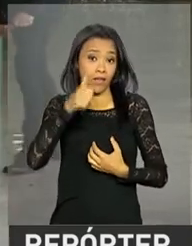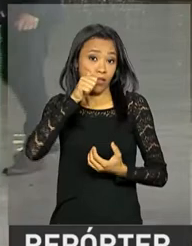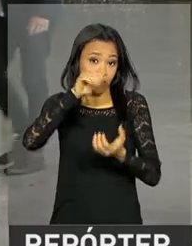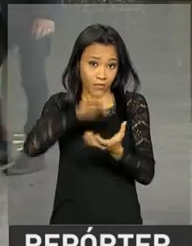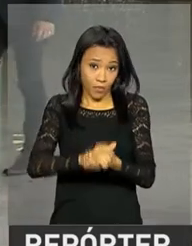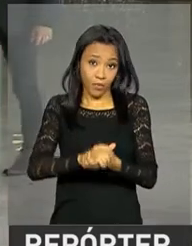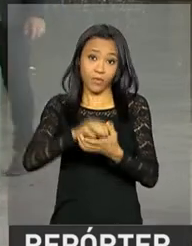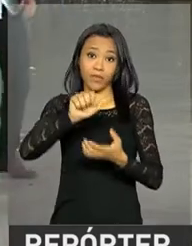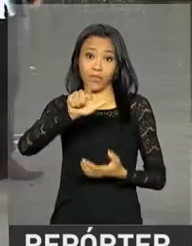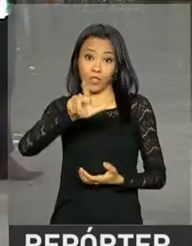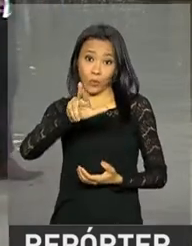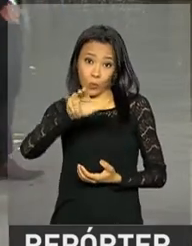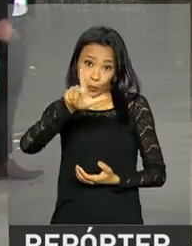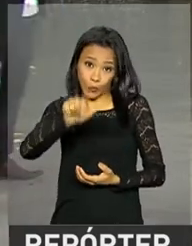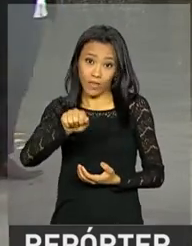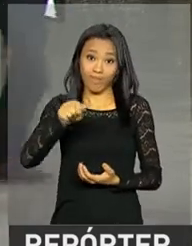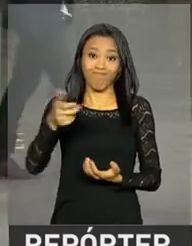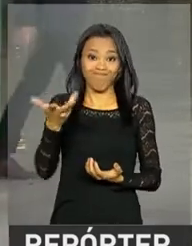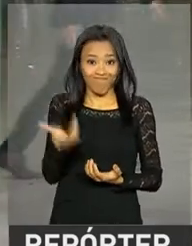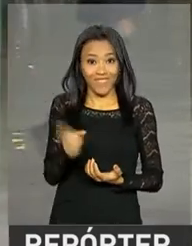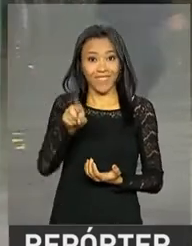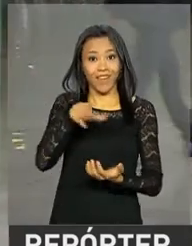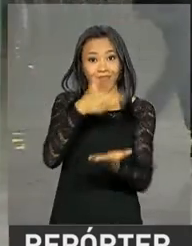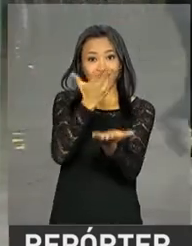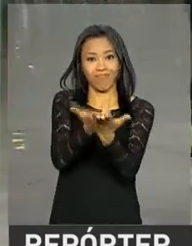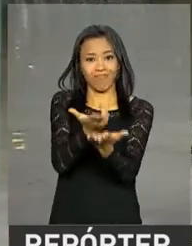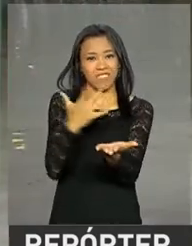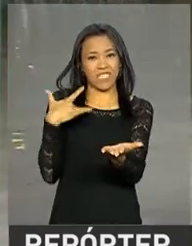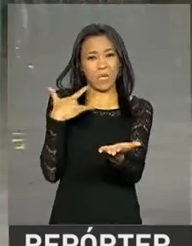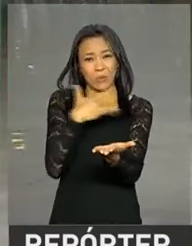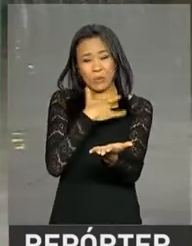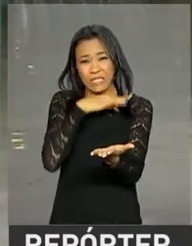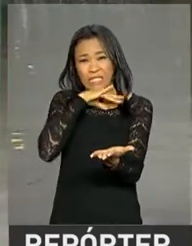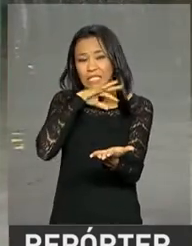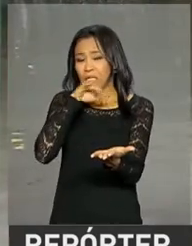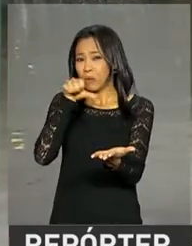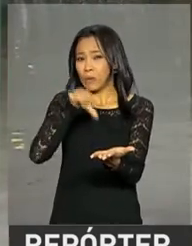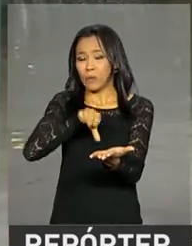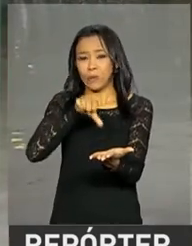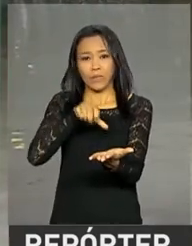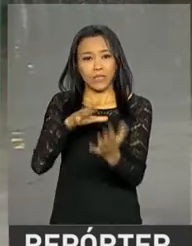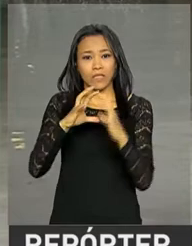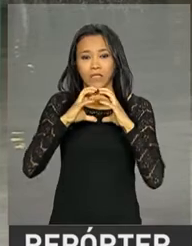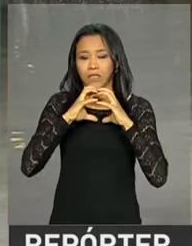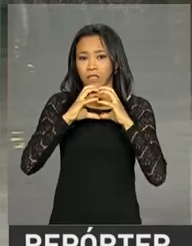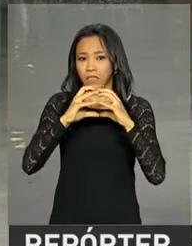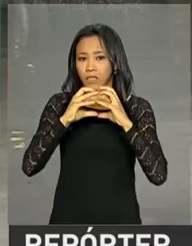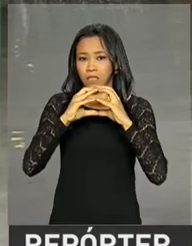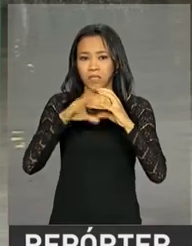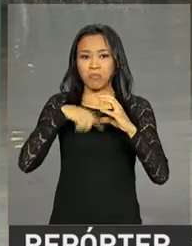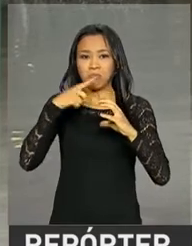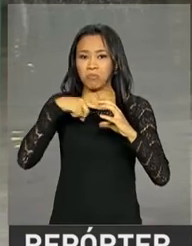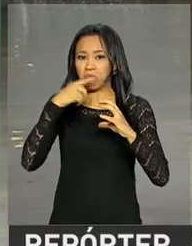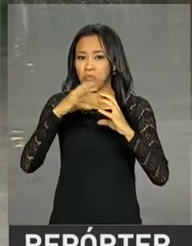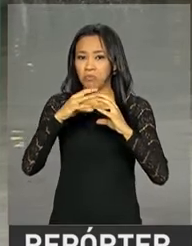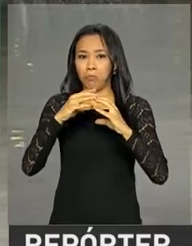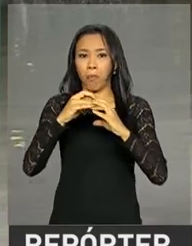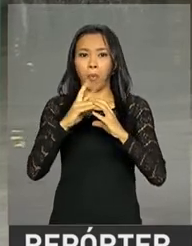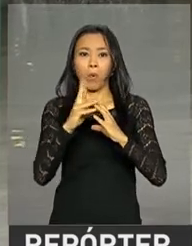Marisa Letícia, que se encontra num estado de saúde irreversível, sem fluxo cerebral, depois